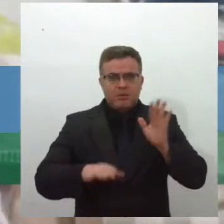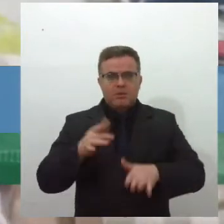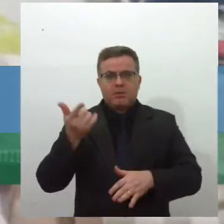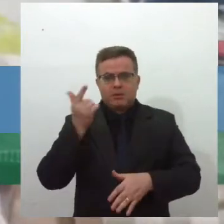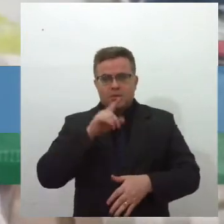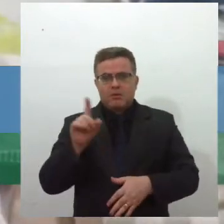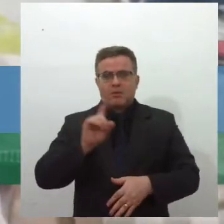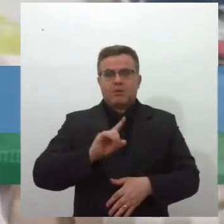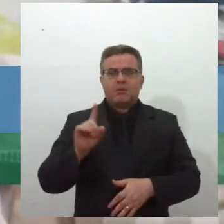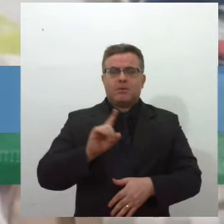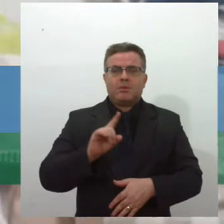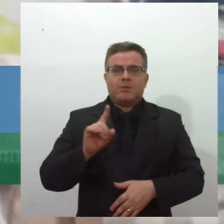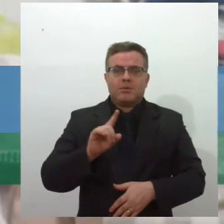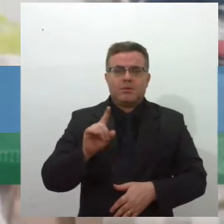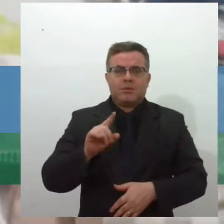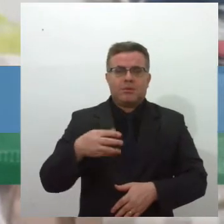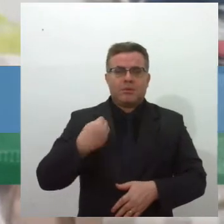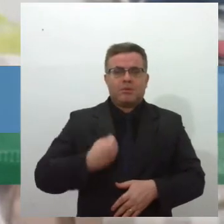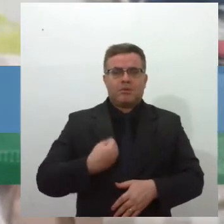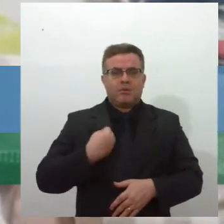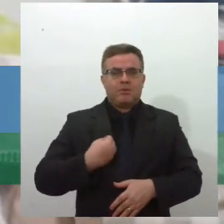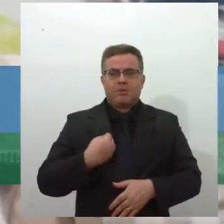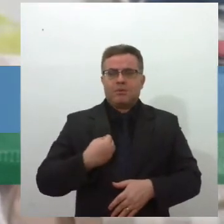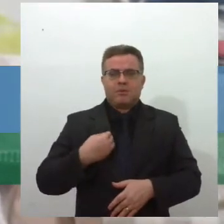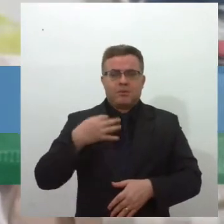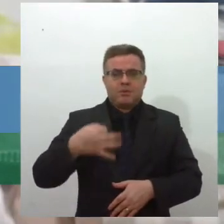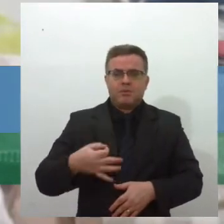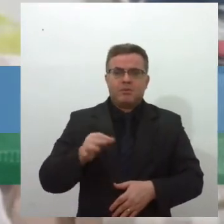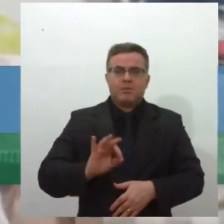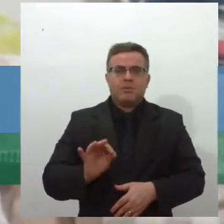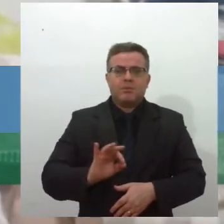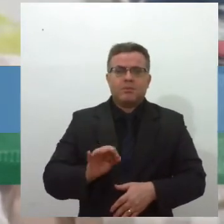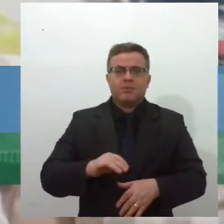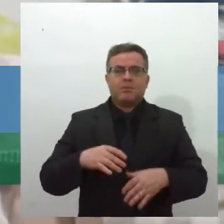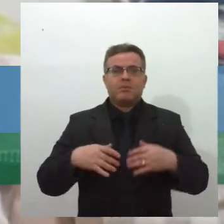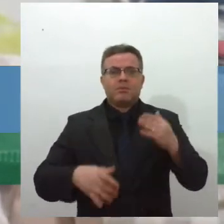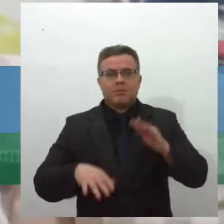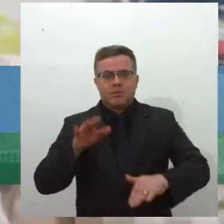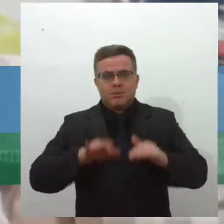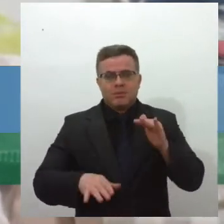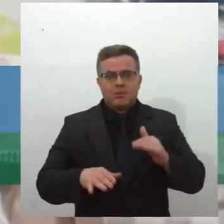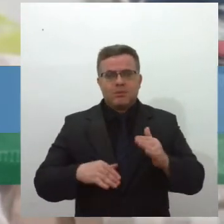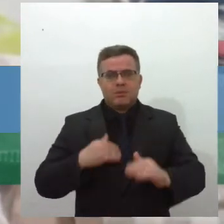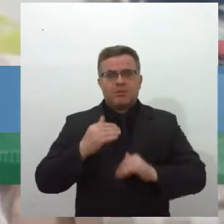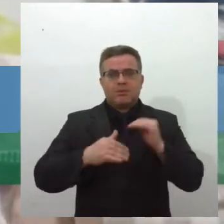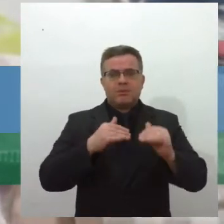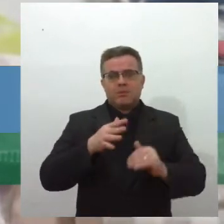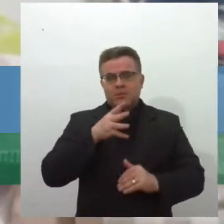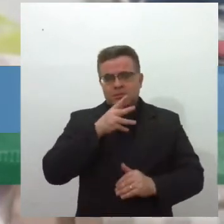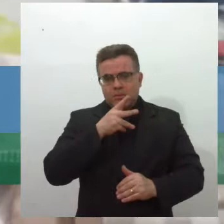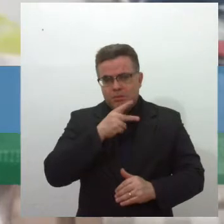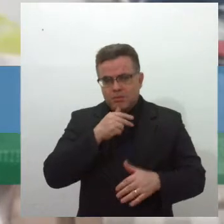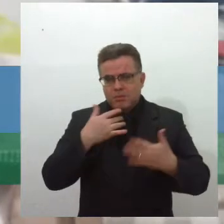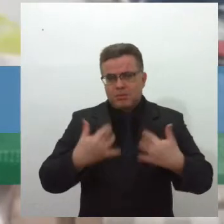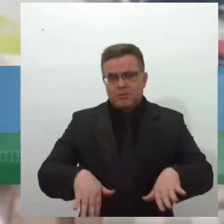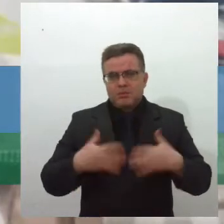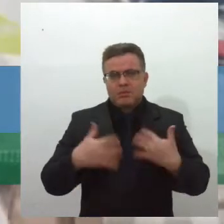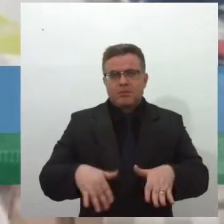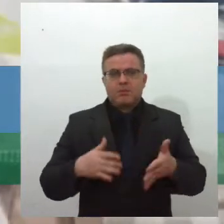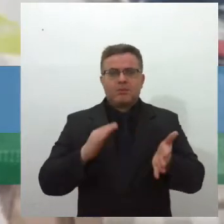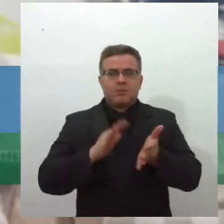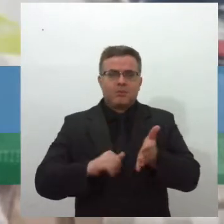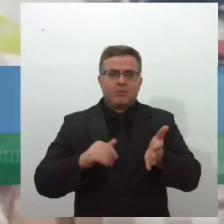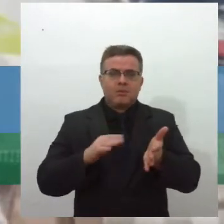ficar fora da ventilação mecânica quando recebe alta do hospital, ou às vezes tem que fazer um processo longo de decanulação, de retirada de